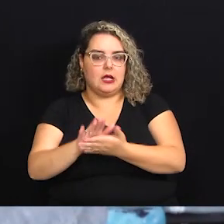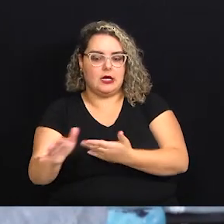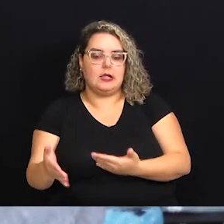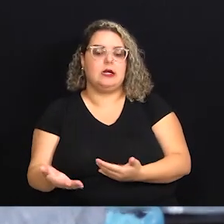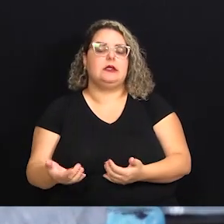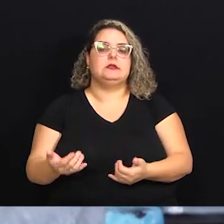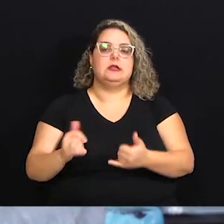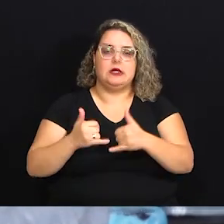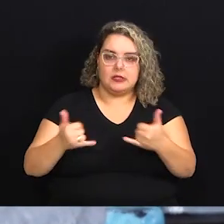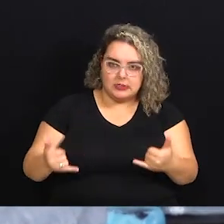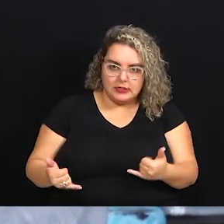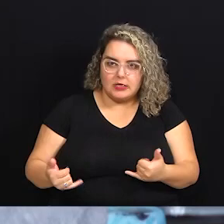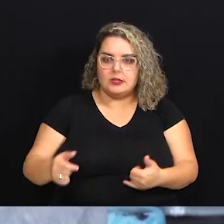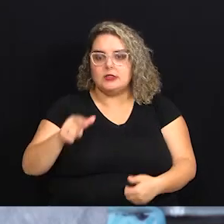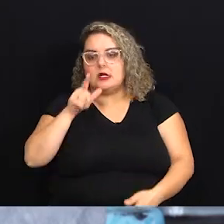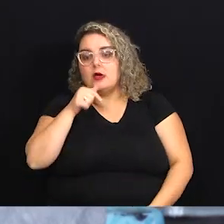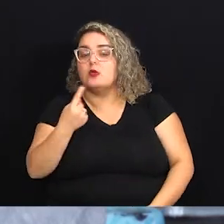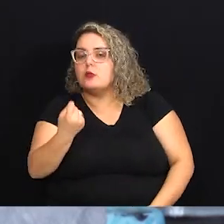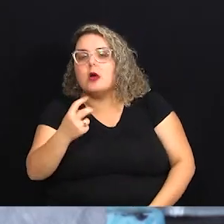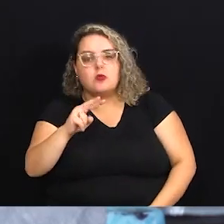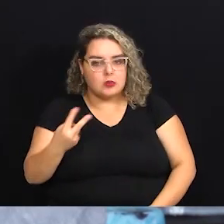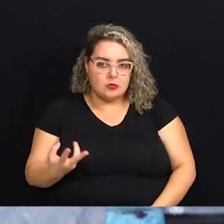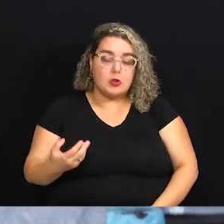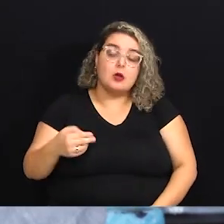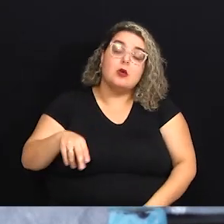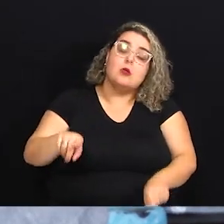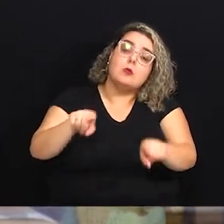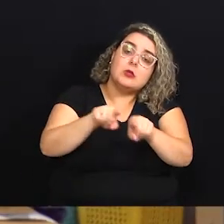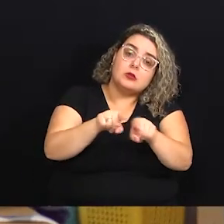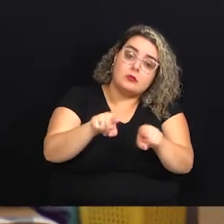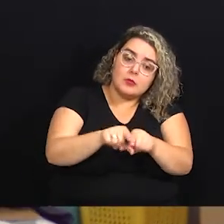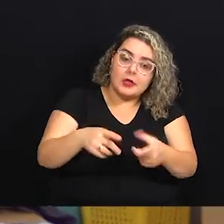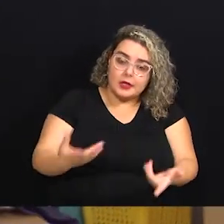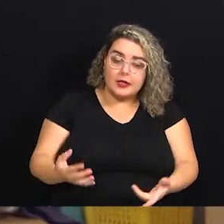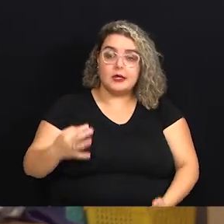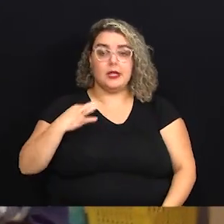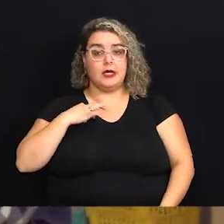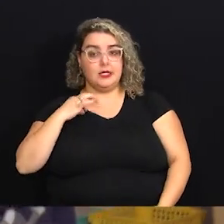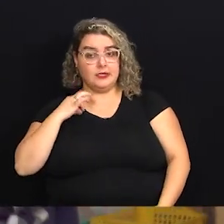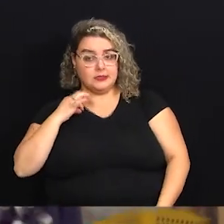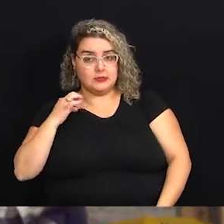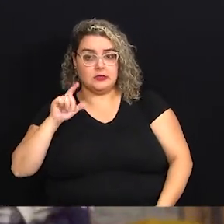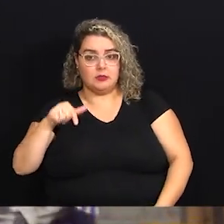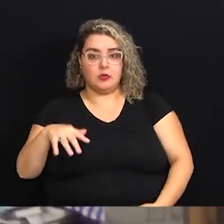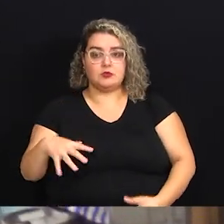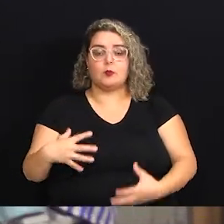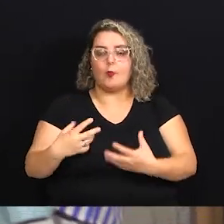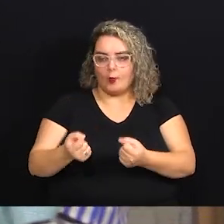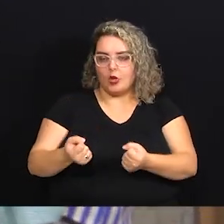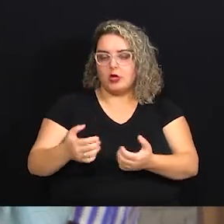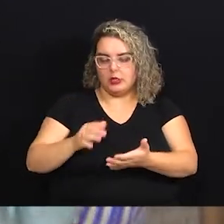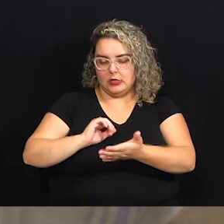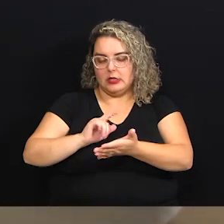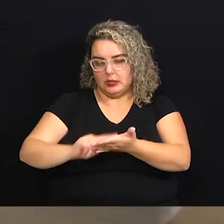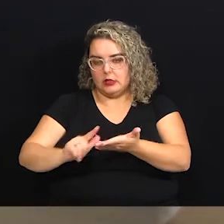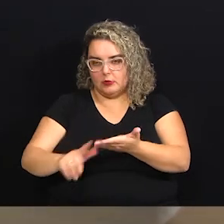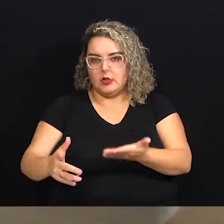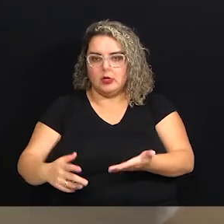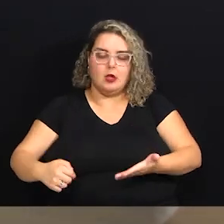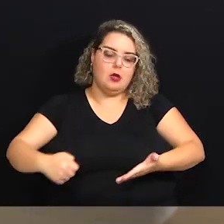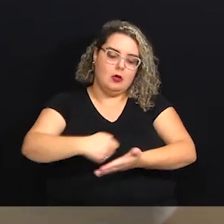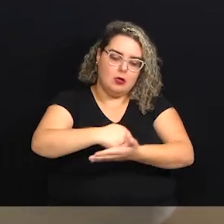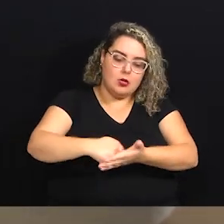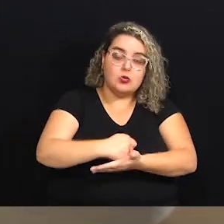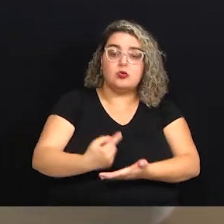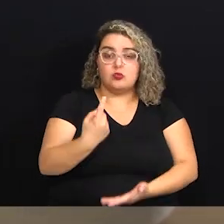gastar água e energia de uma vez na máquina de lavar, quanto que você pegue essas roupas depois de secas e passe